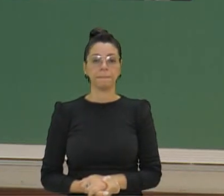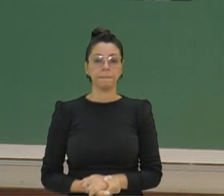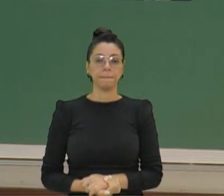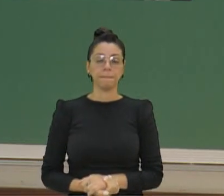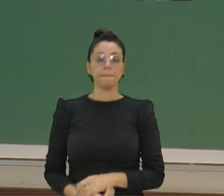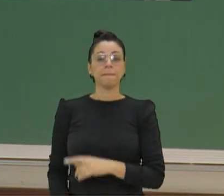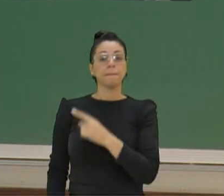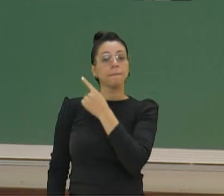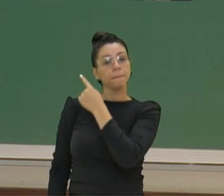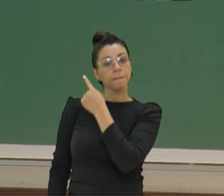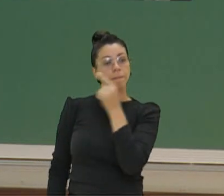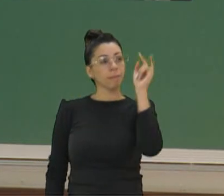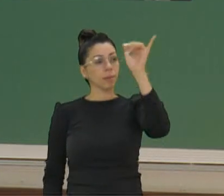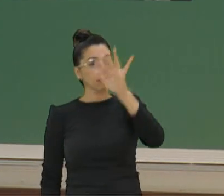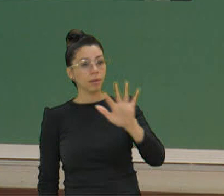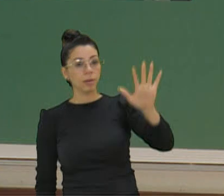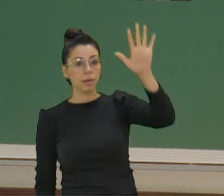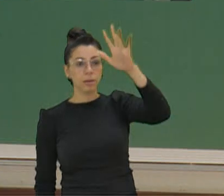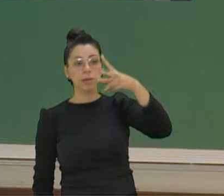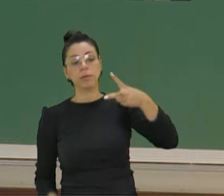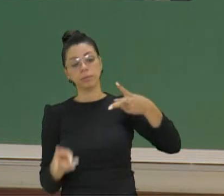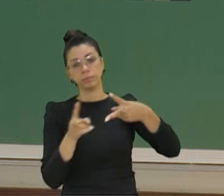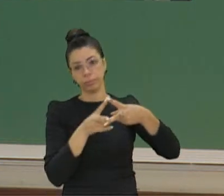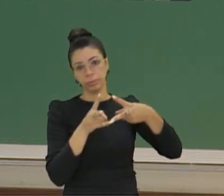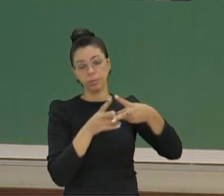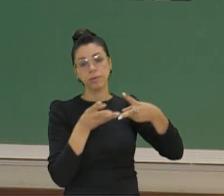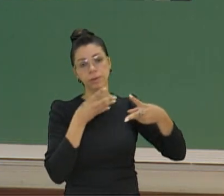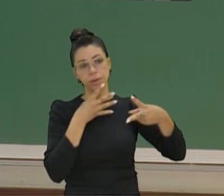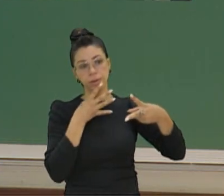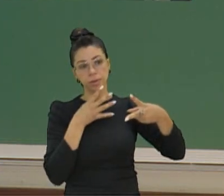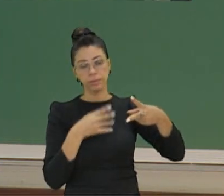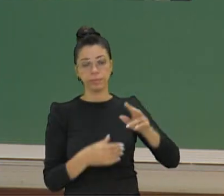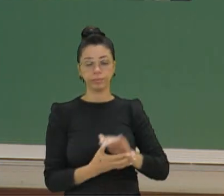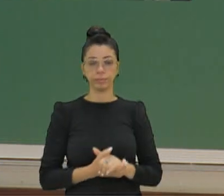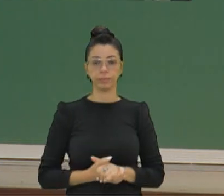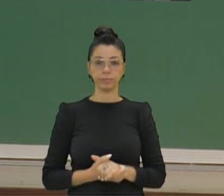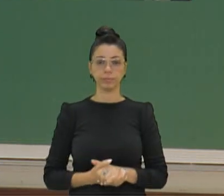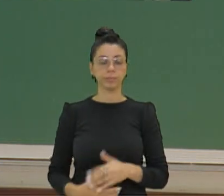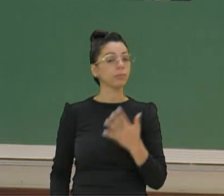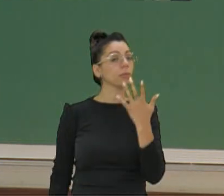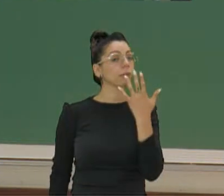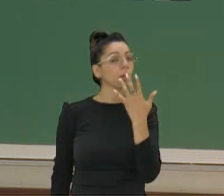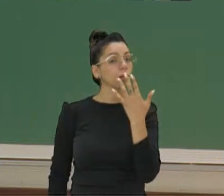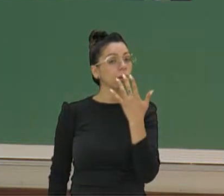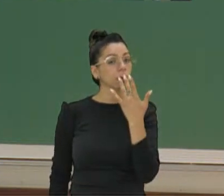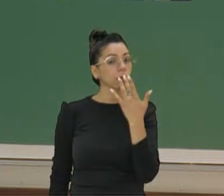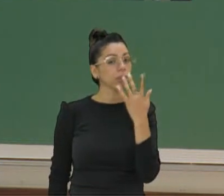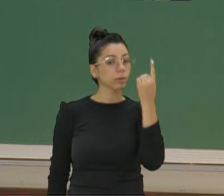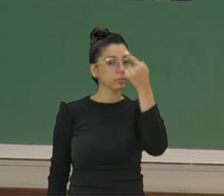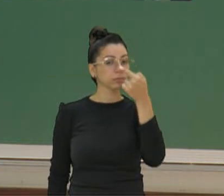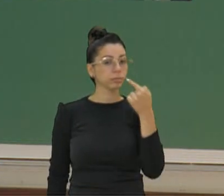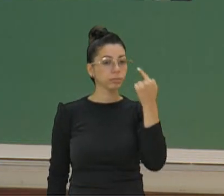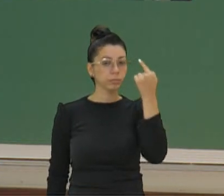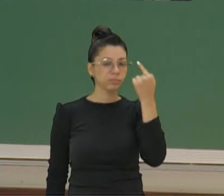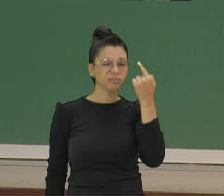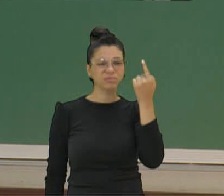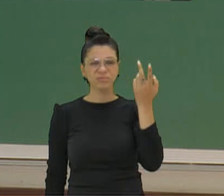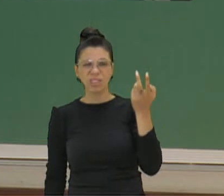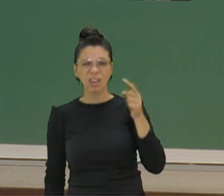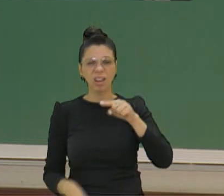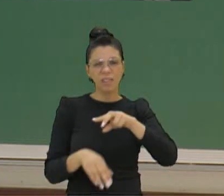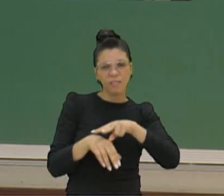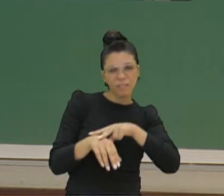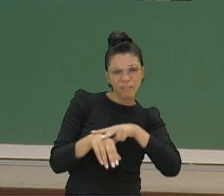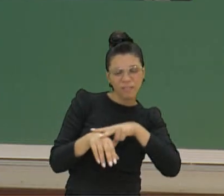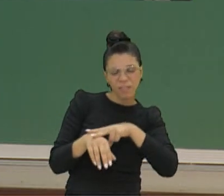duas regiões. Eu não coloquei o nome, mas você conhece. A cor do olho dessa pessoa, meio verde, indo para o amarelado,